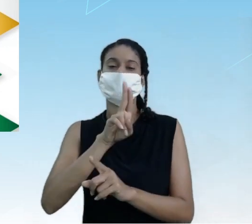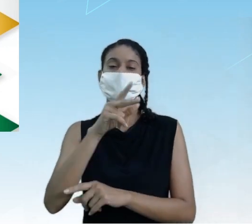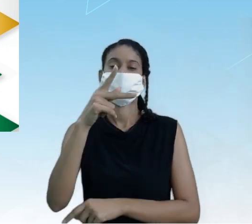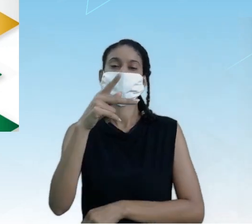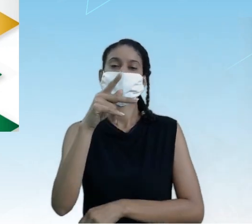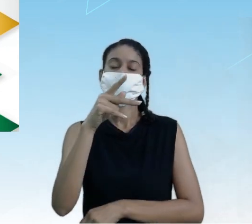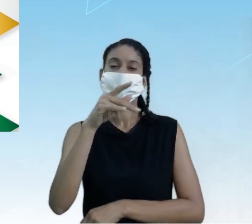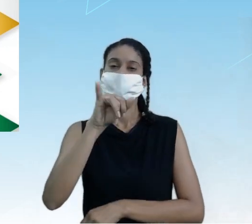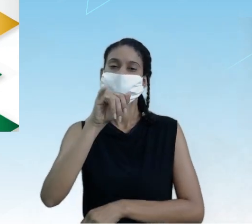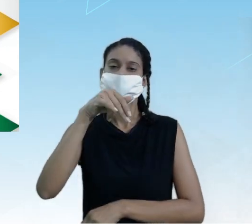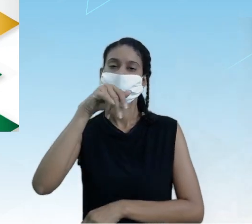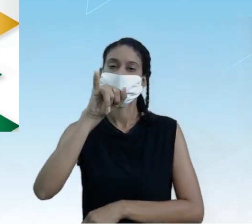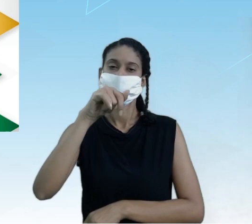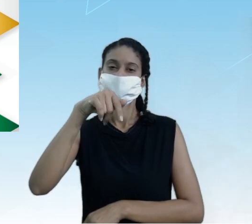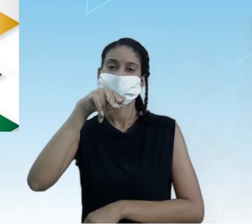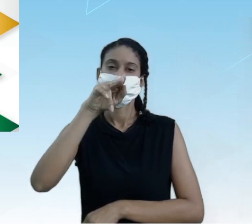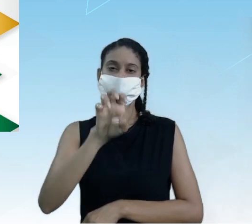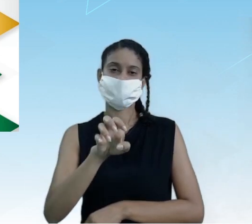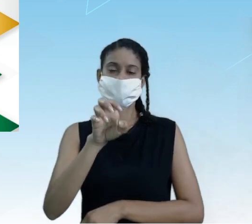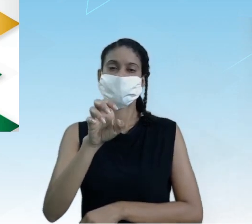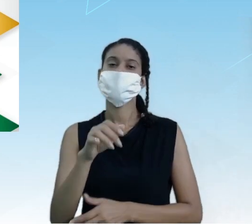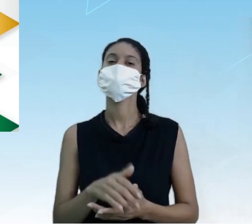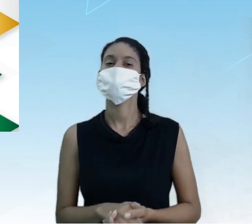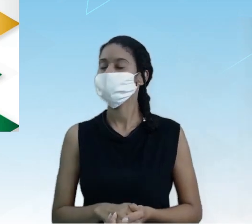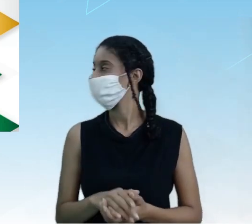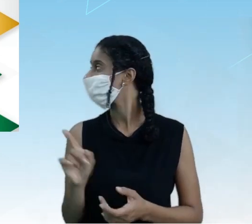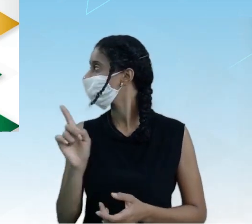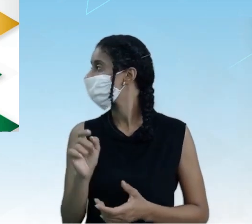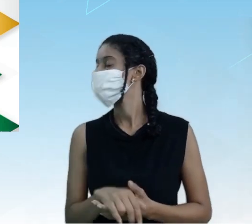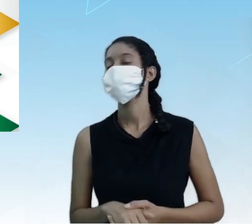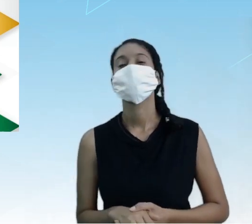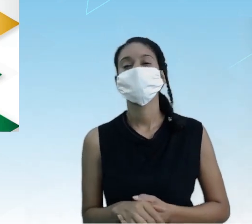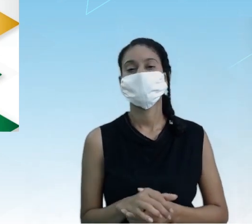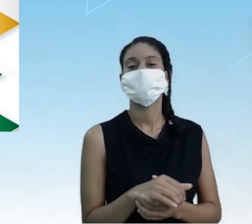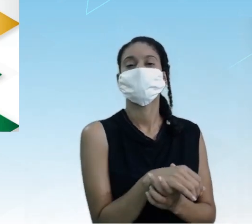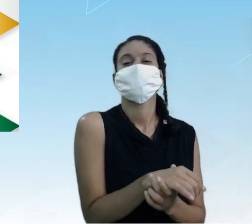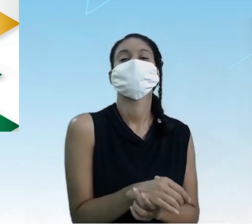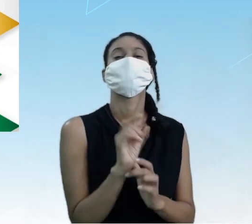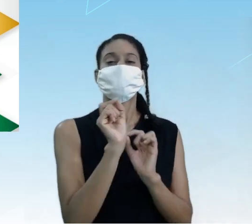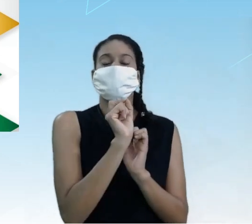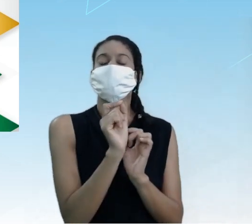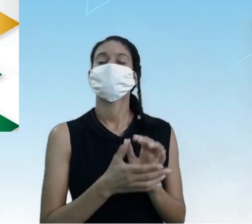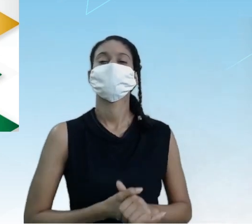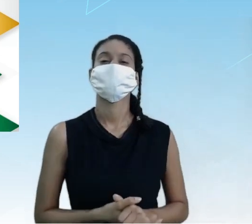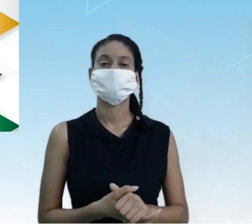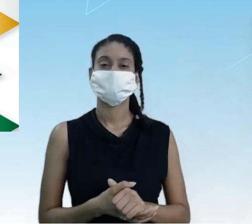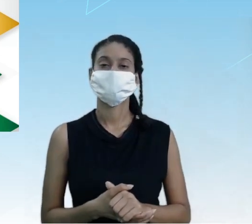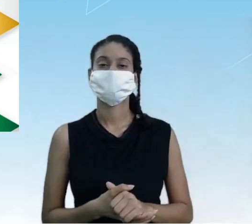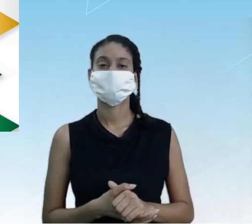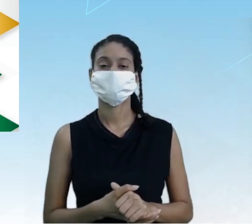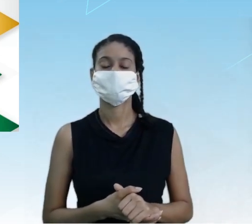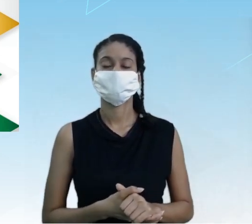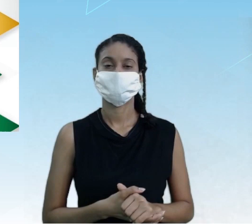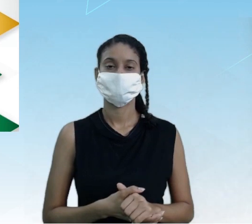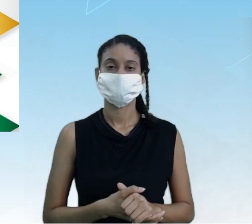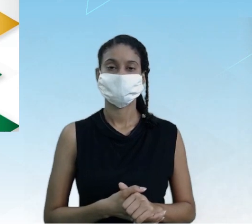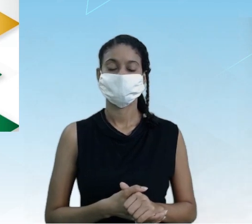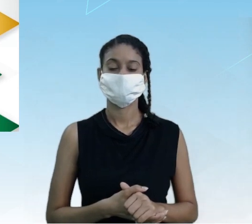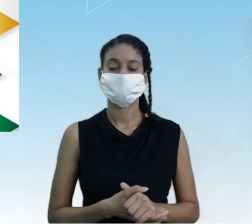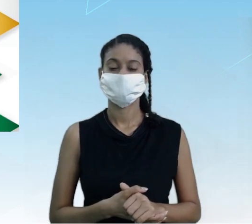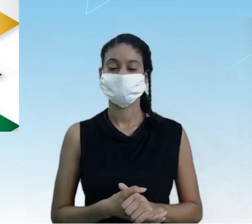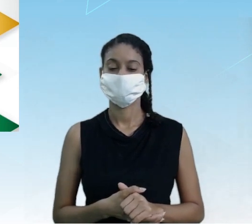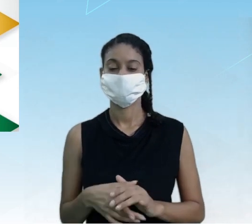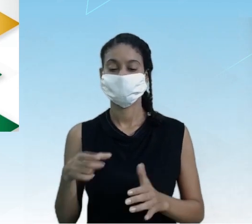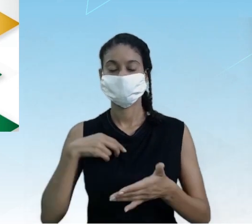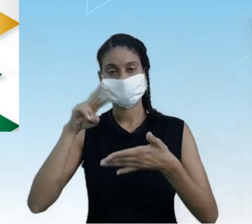Pidgin and Creole, a linguagem Pidgin and Creole. E aí mais abaixo a gente tem But even so,